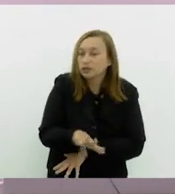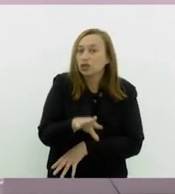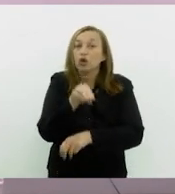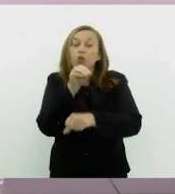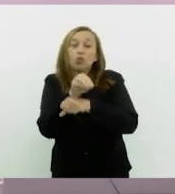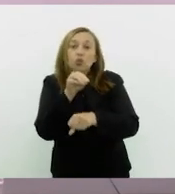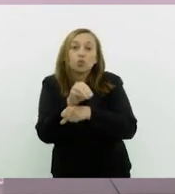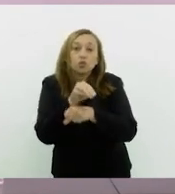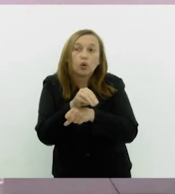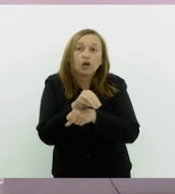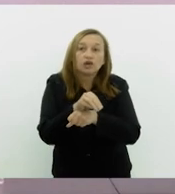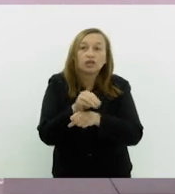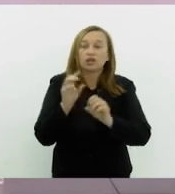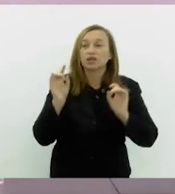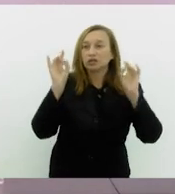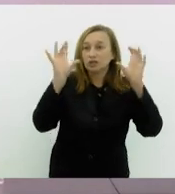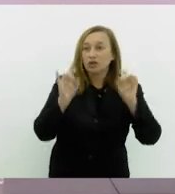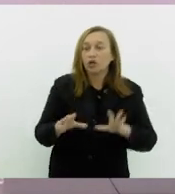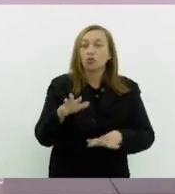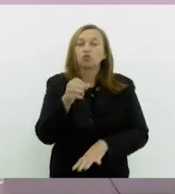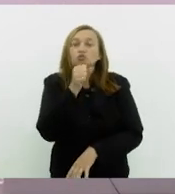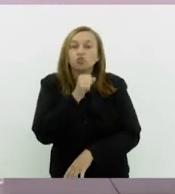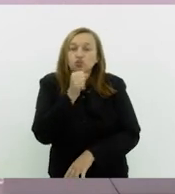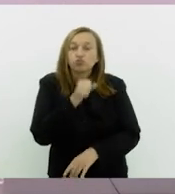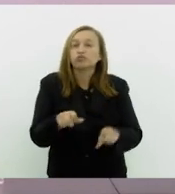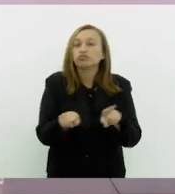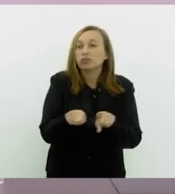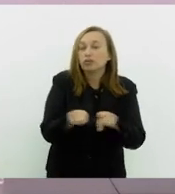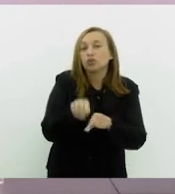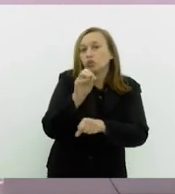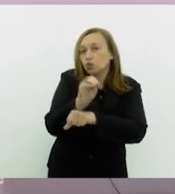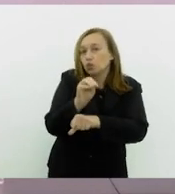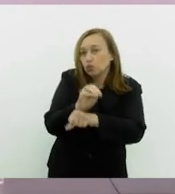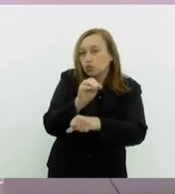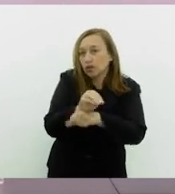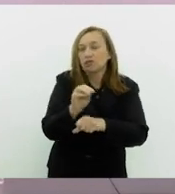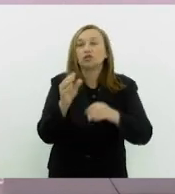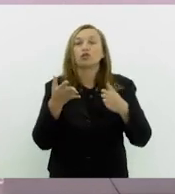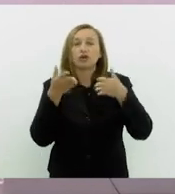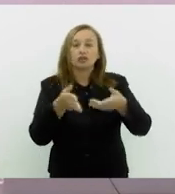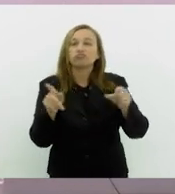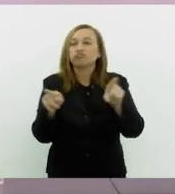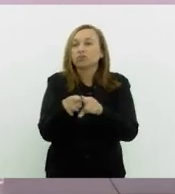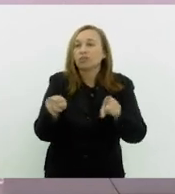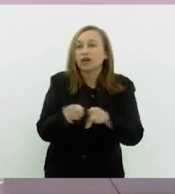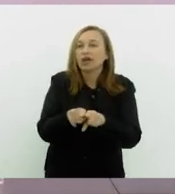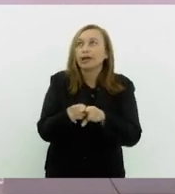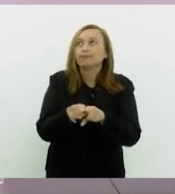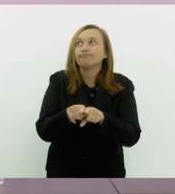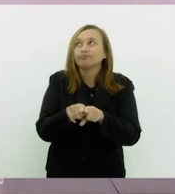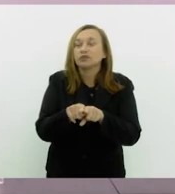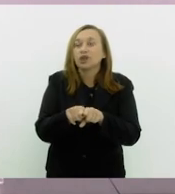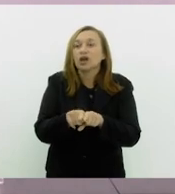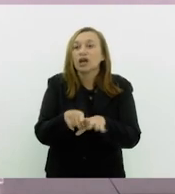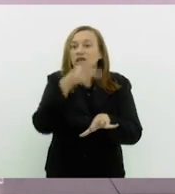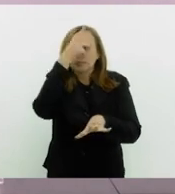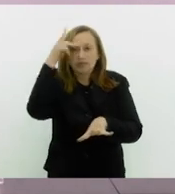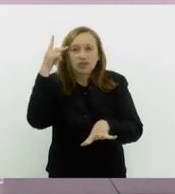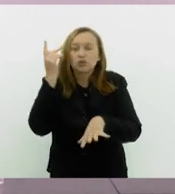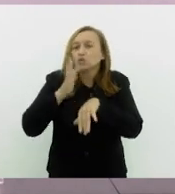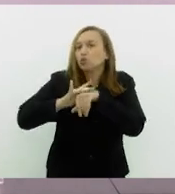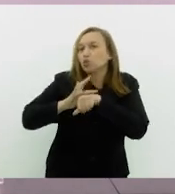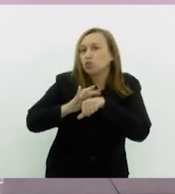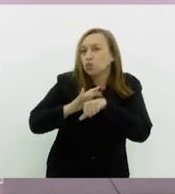cuidados específicos com os idosos e os cuidados específicos também com as pessoas